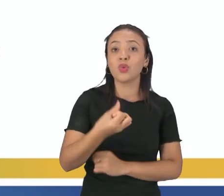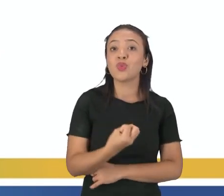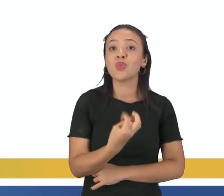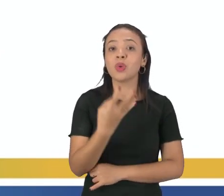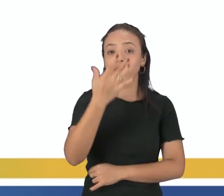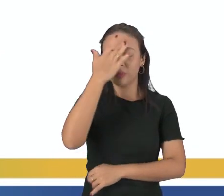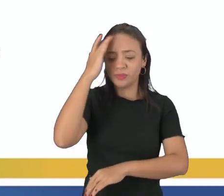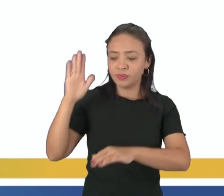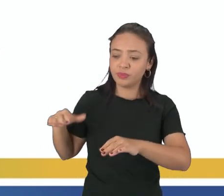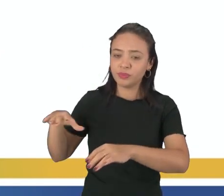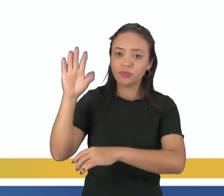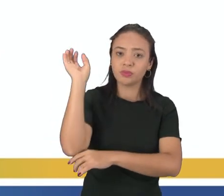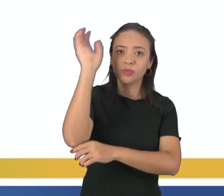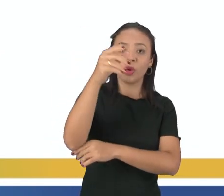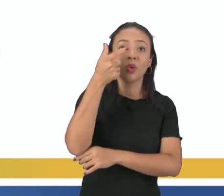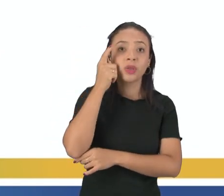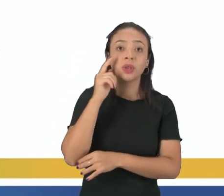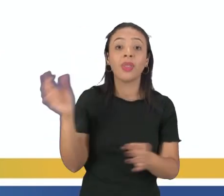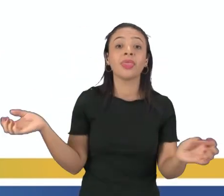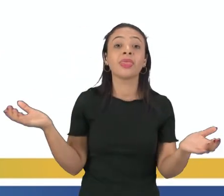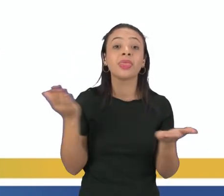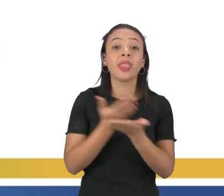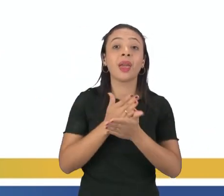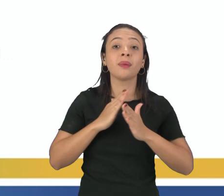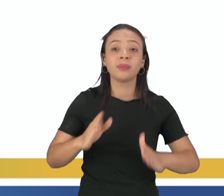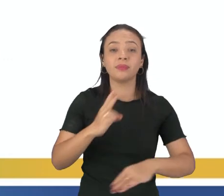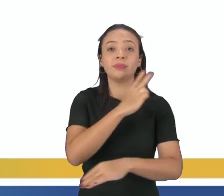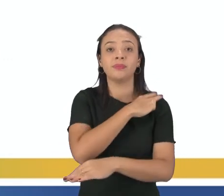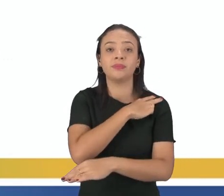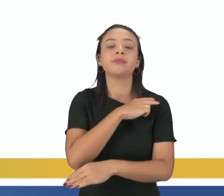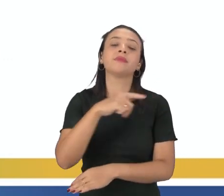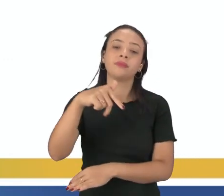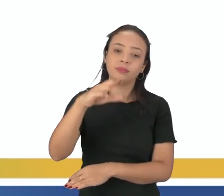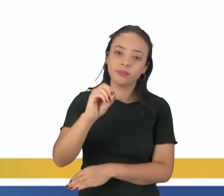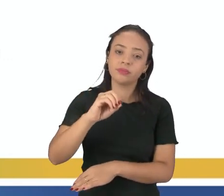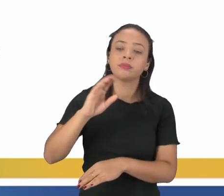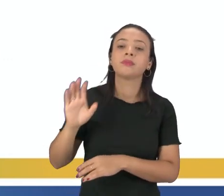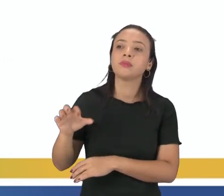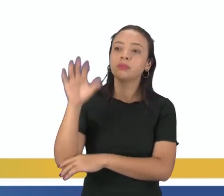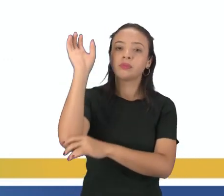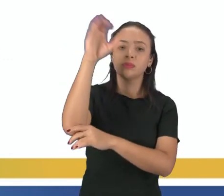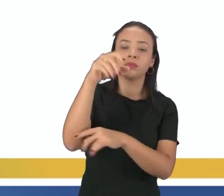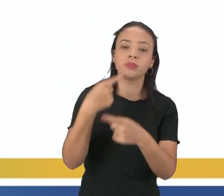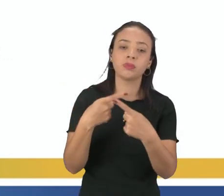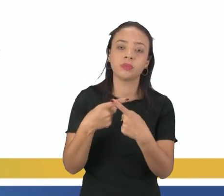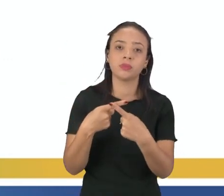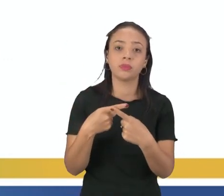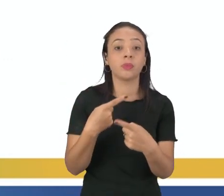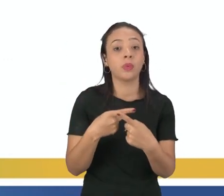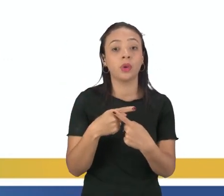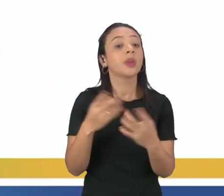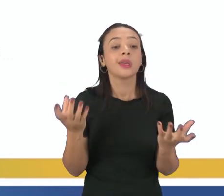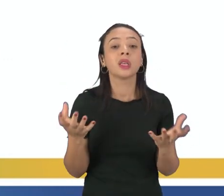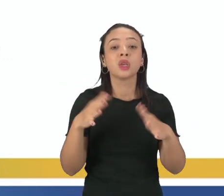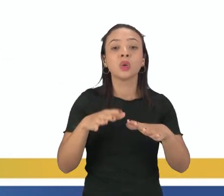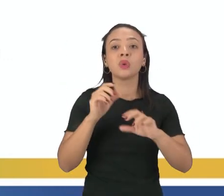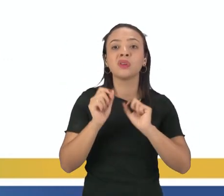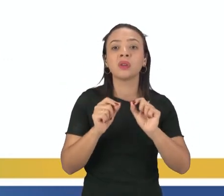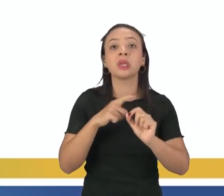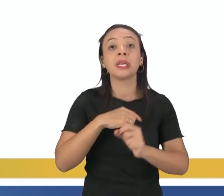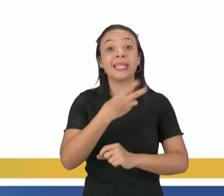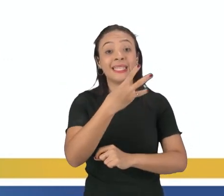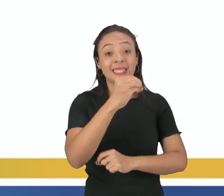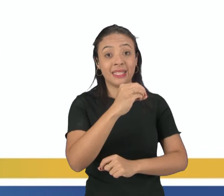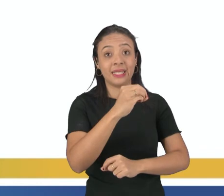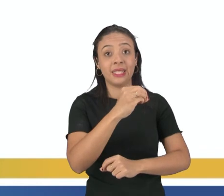Quantos jogadores completaram o ensino médio? E aí eu coloquei 70 jogadores. Por quê? Porque eu estou incluindo aqueles